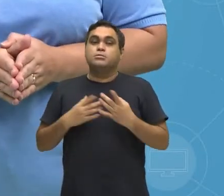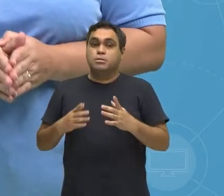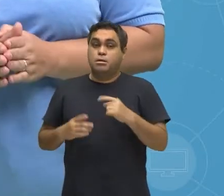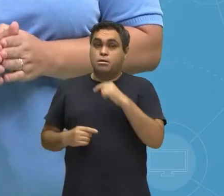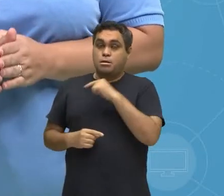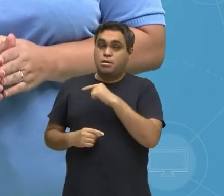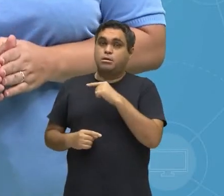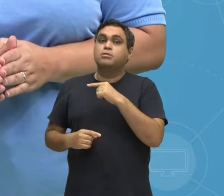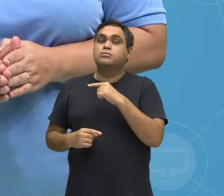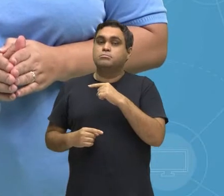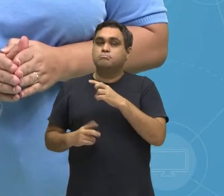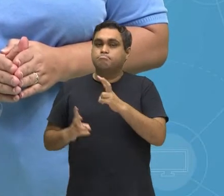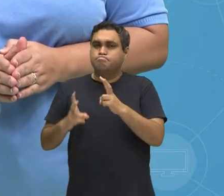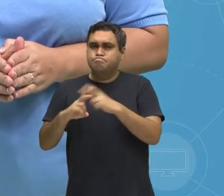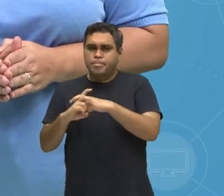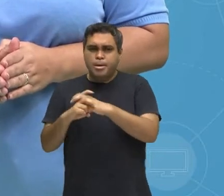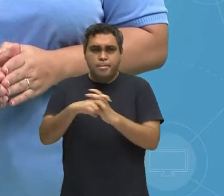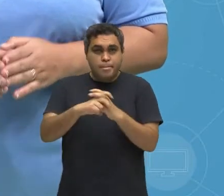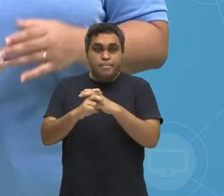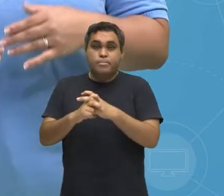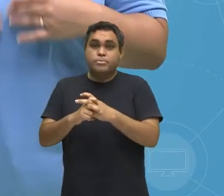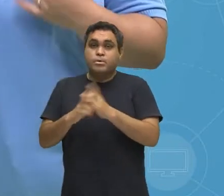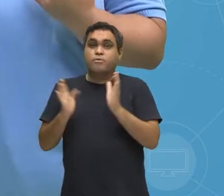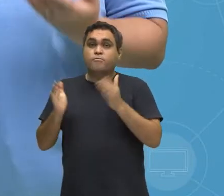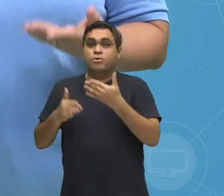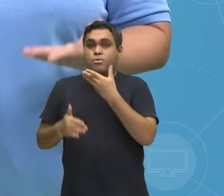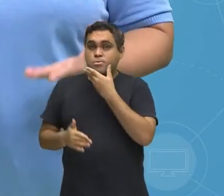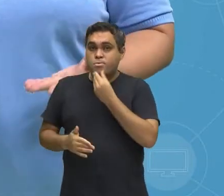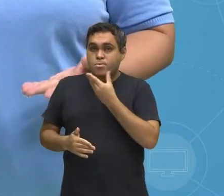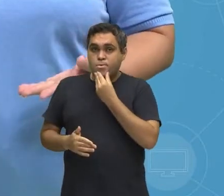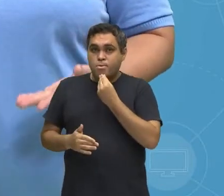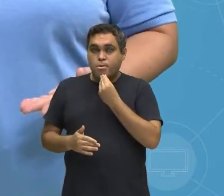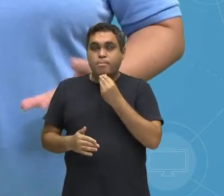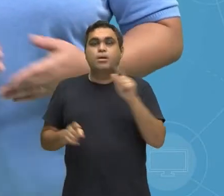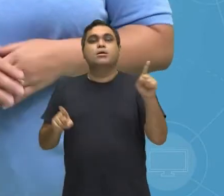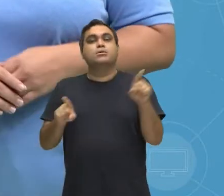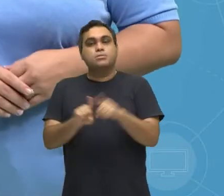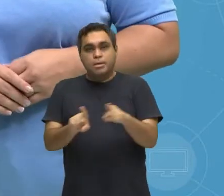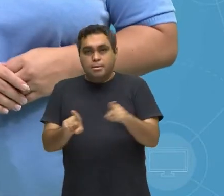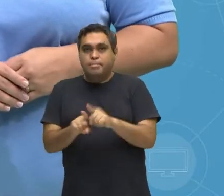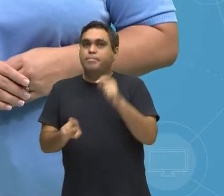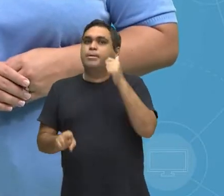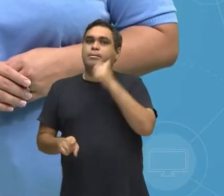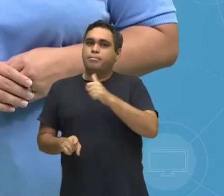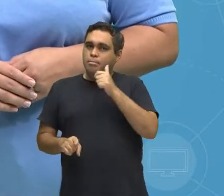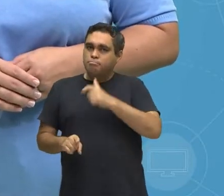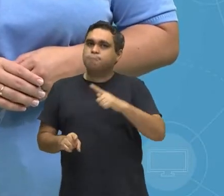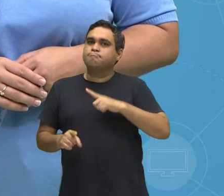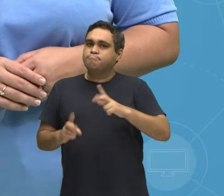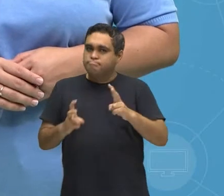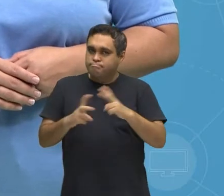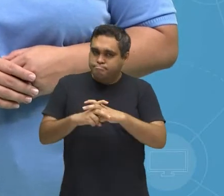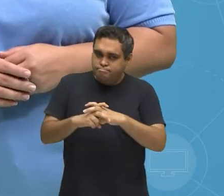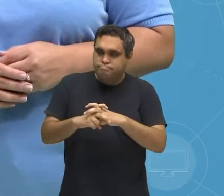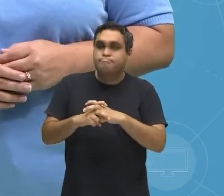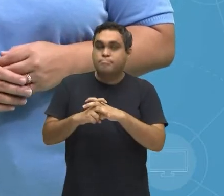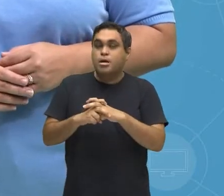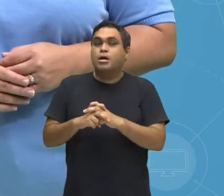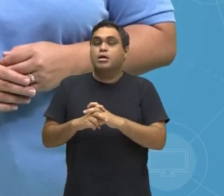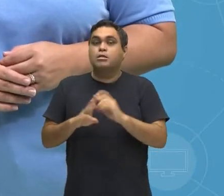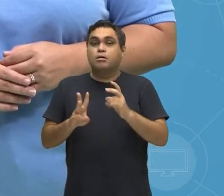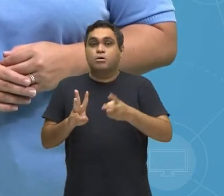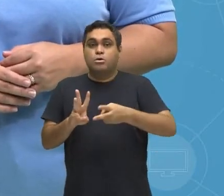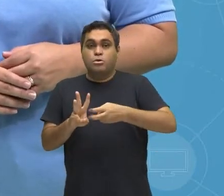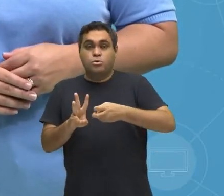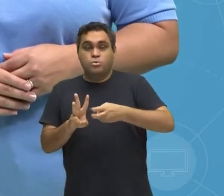são realizadas pelos homens e também pelas mulheres. E o esporte está inserido na cultura tradicional dos povos